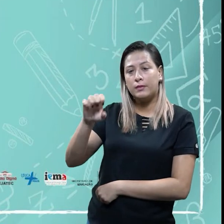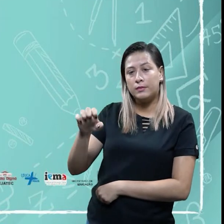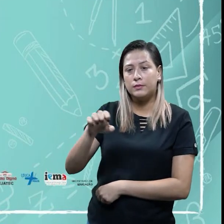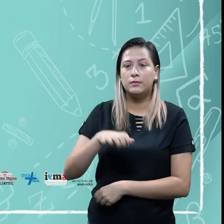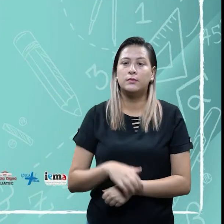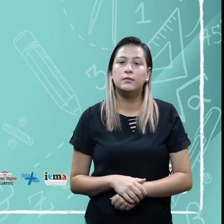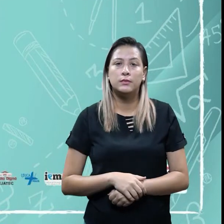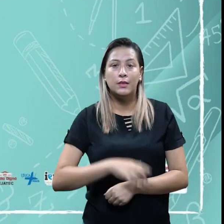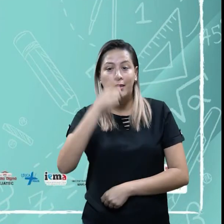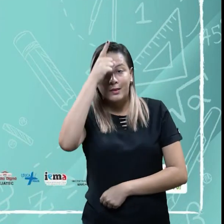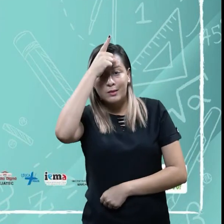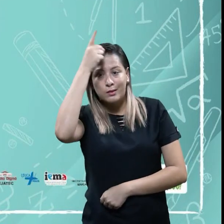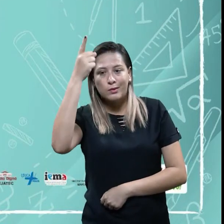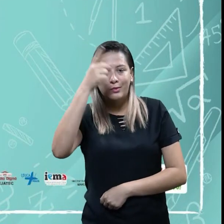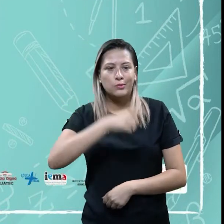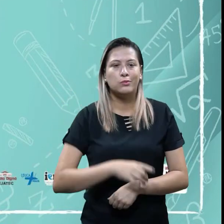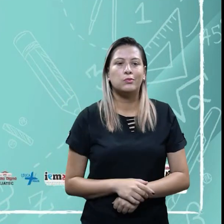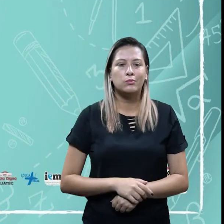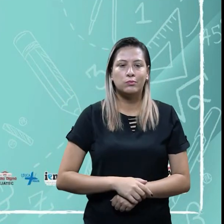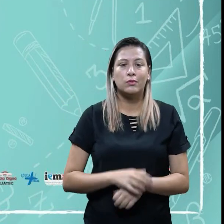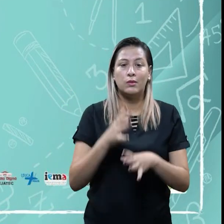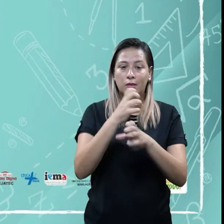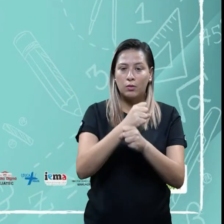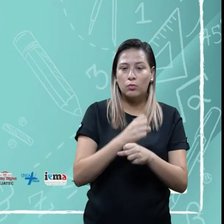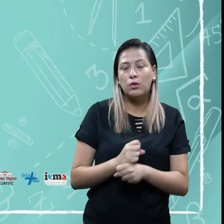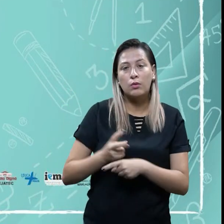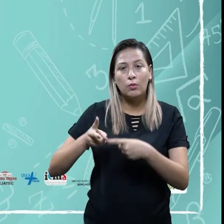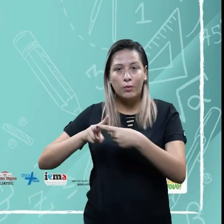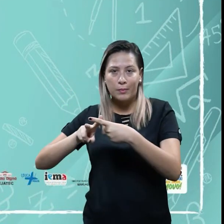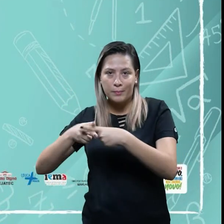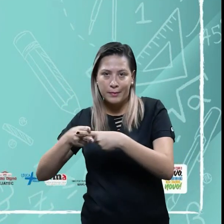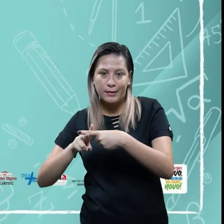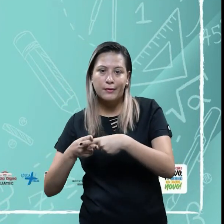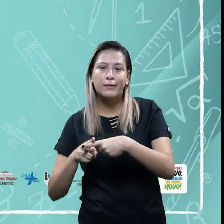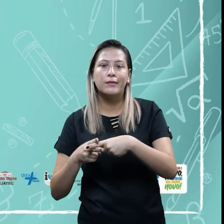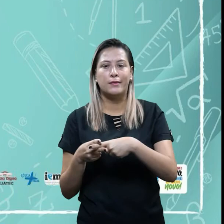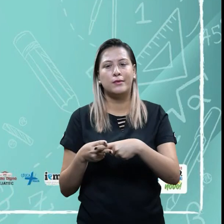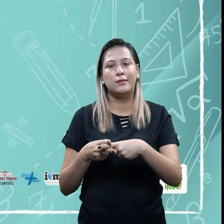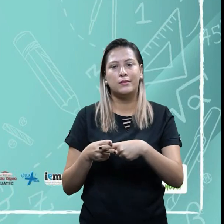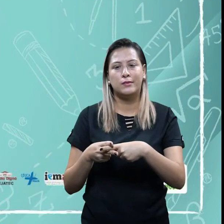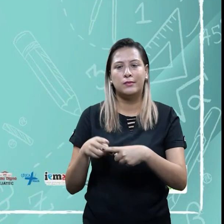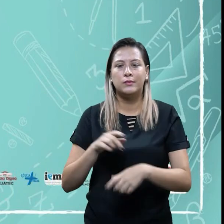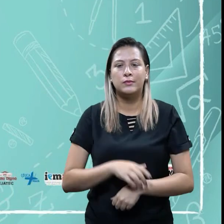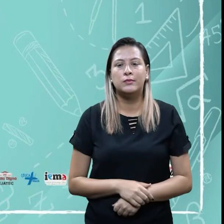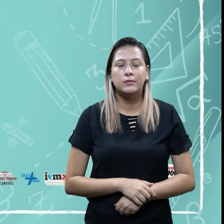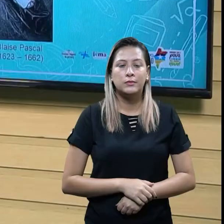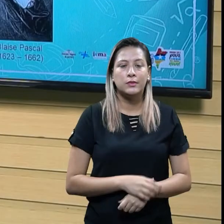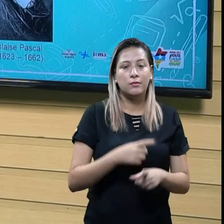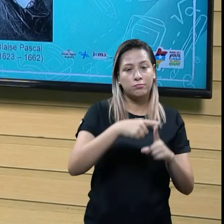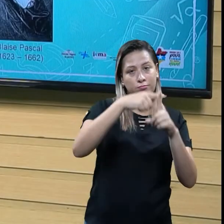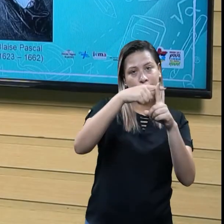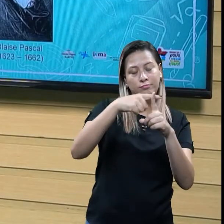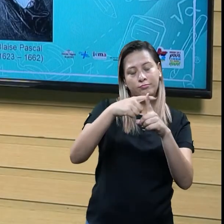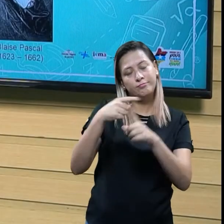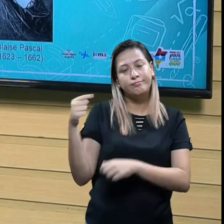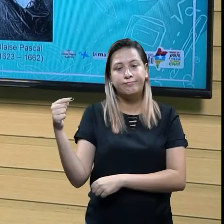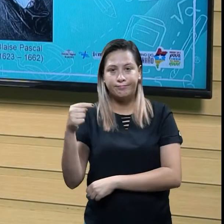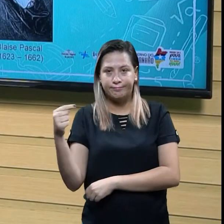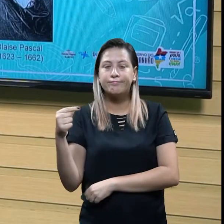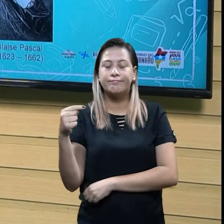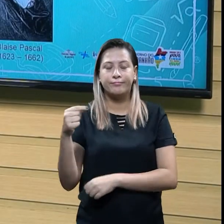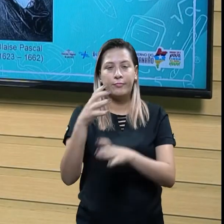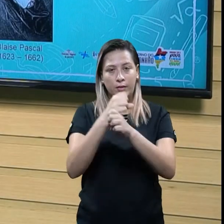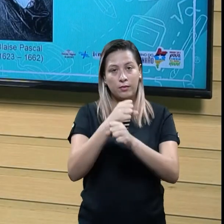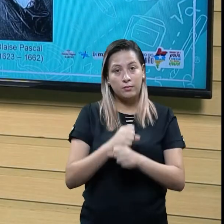ser a primeira calculadora mecânica automática, que fazia adições e subtrações. Essa máquina aqui